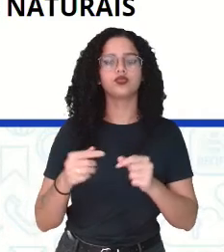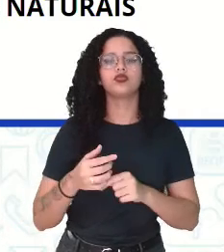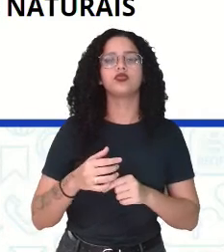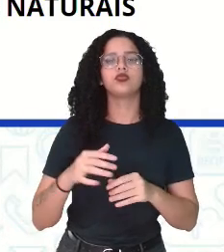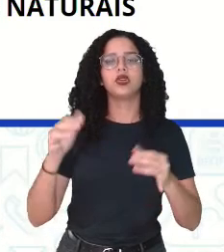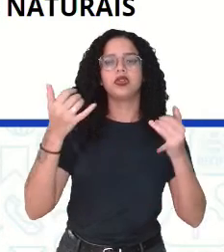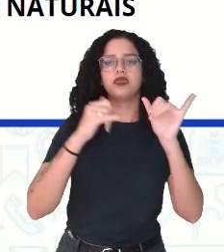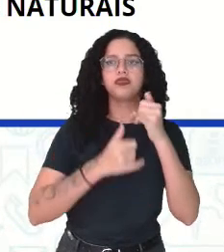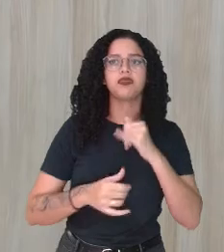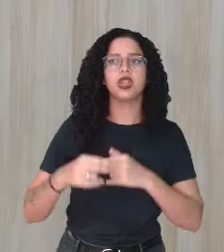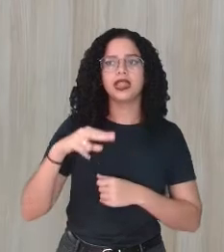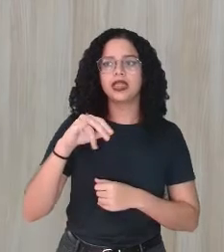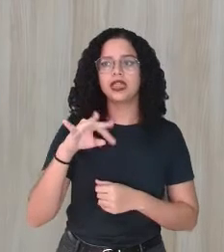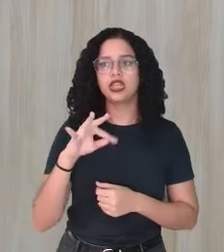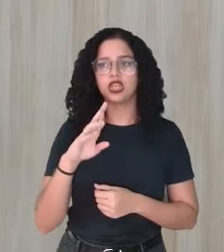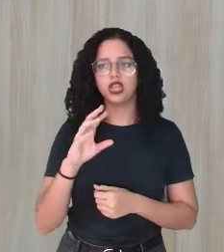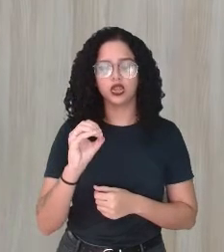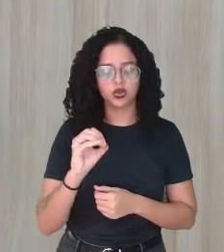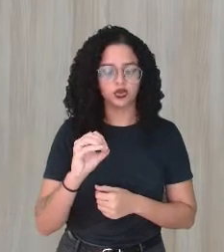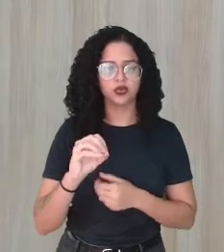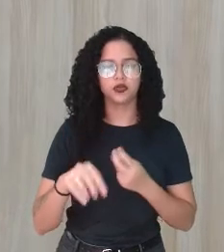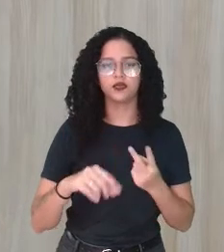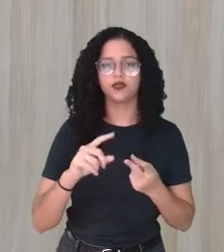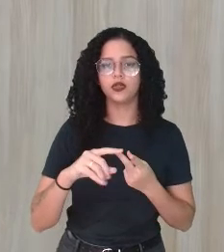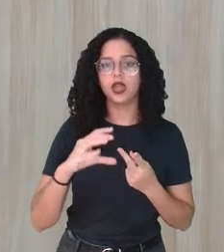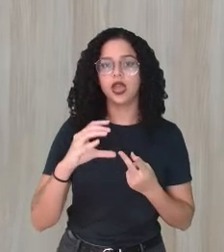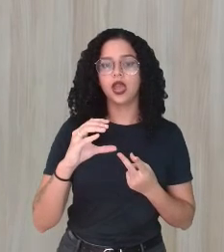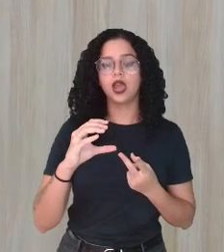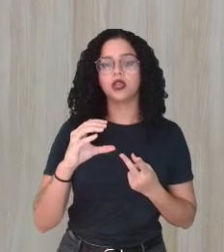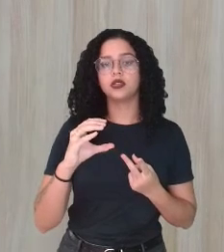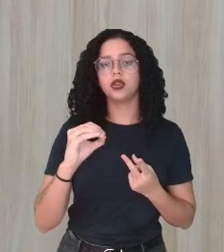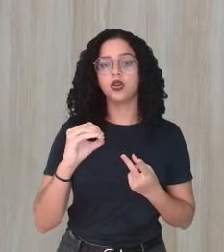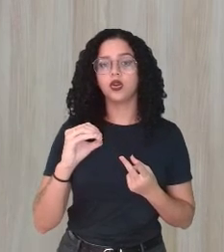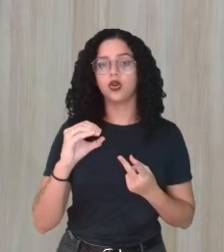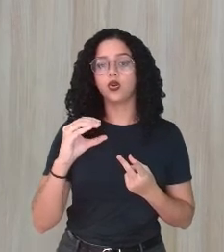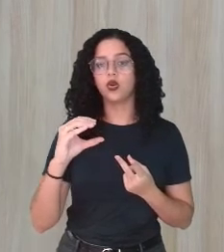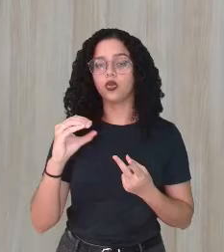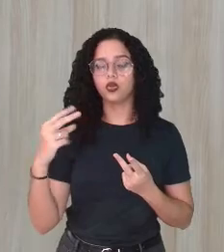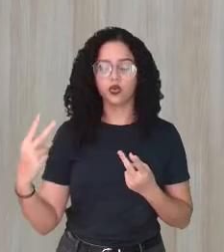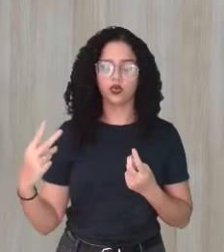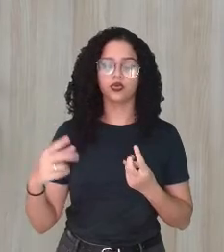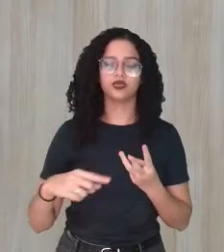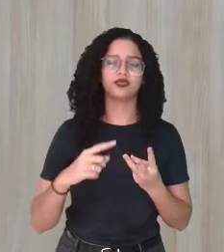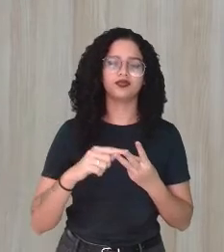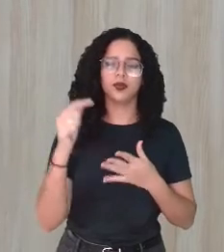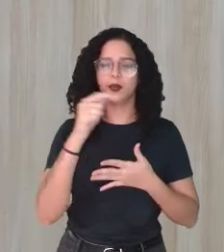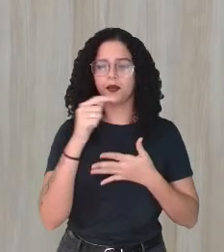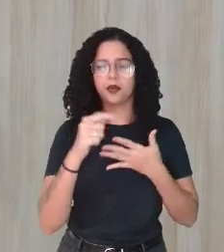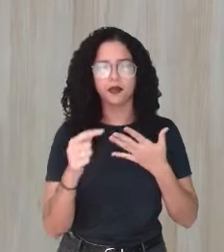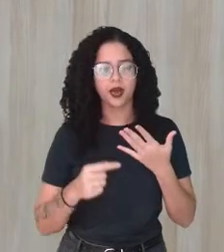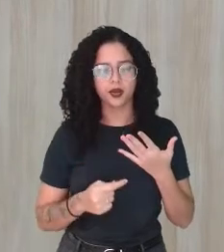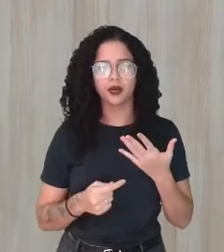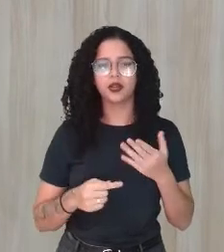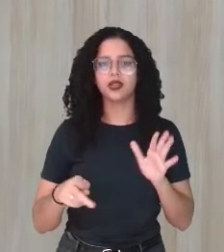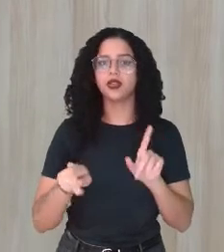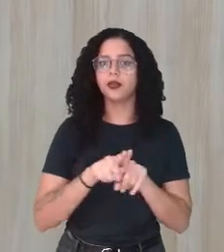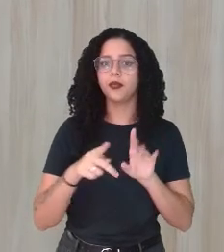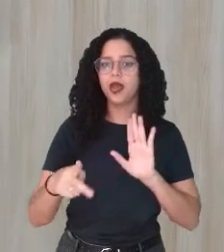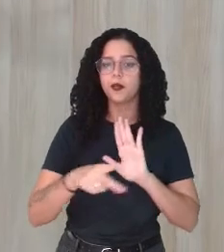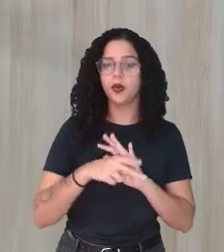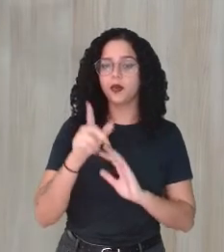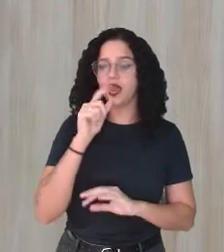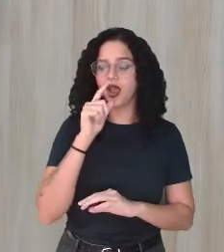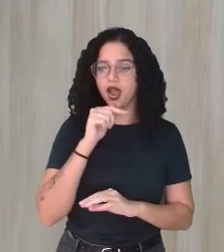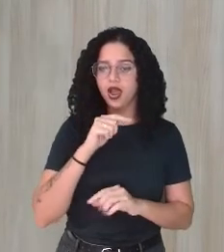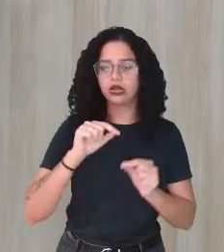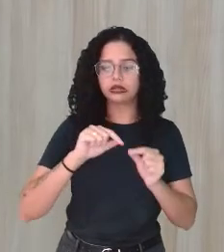né? Nitrogênio, carbono, que mais, gente? Tem um monte de coisa, a própria água. O